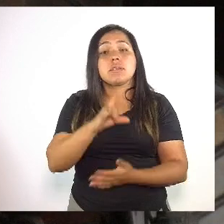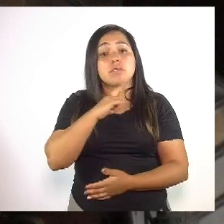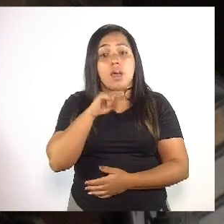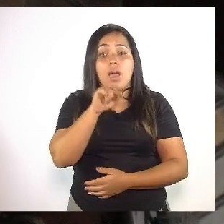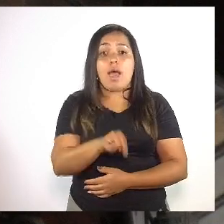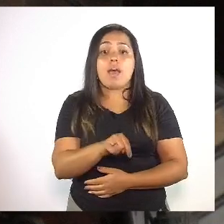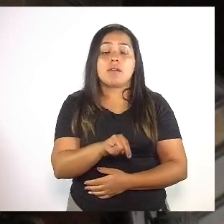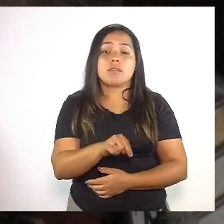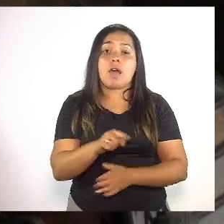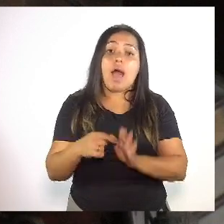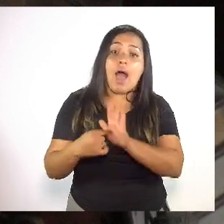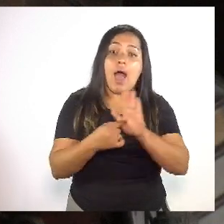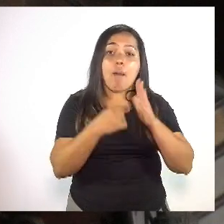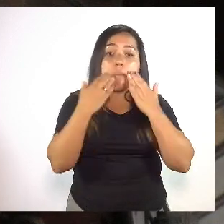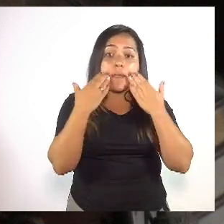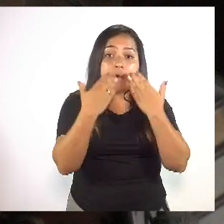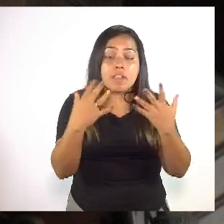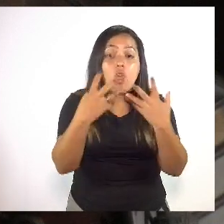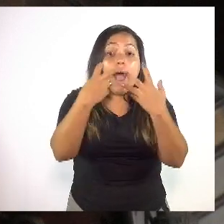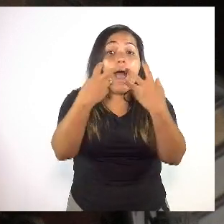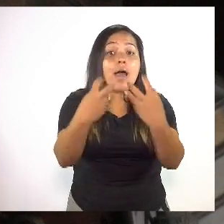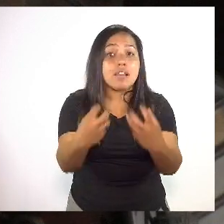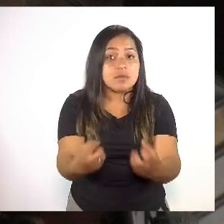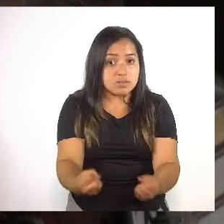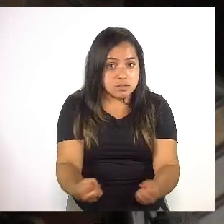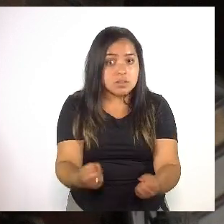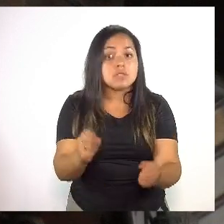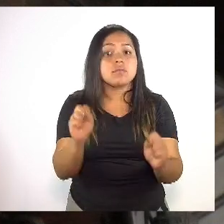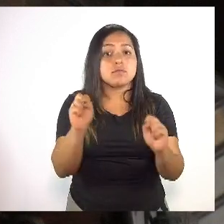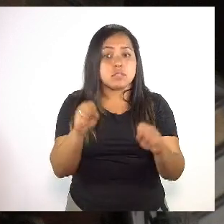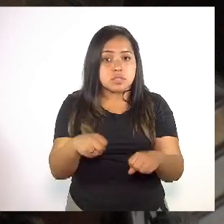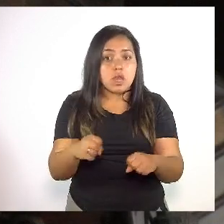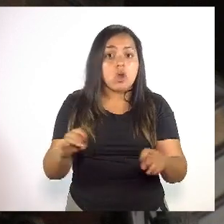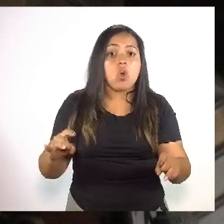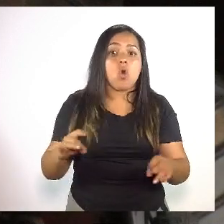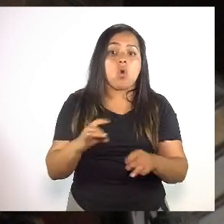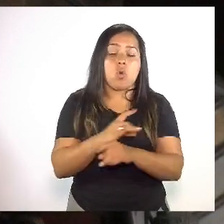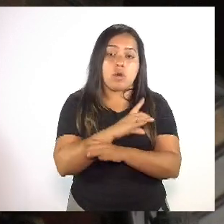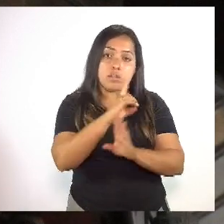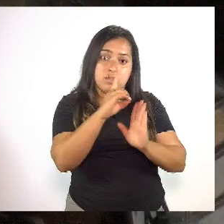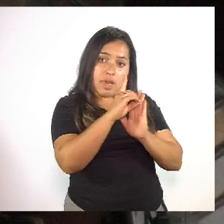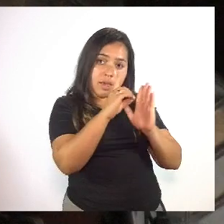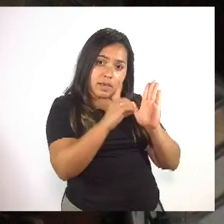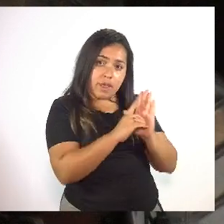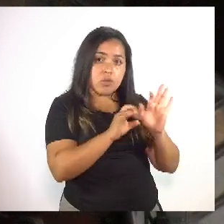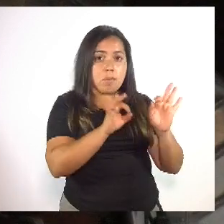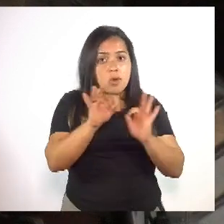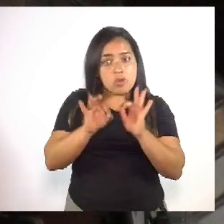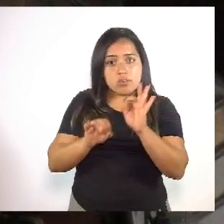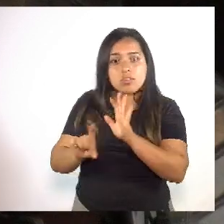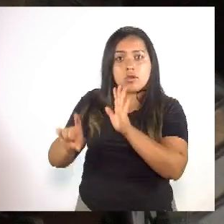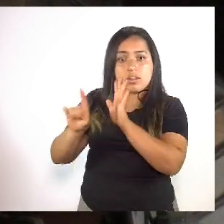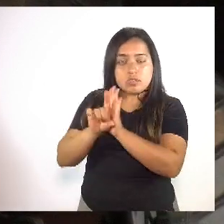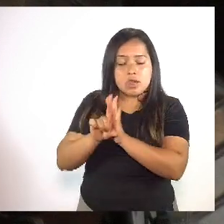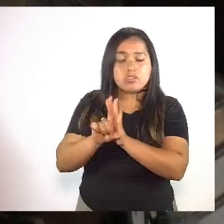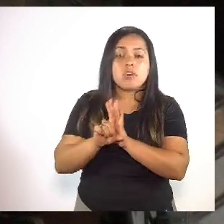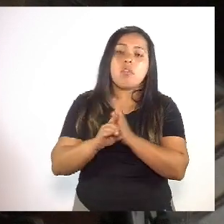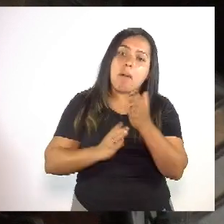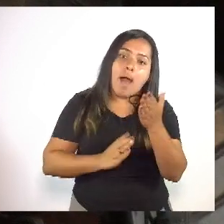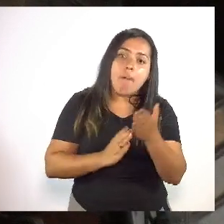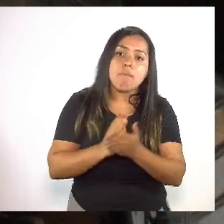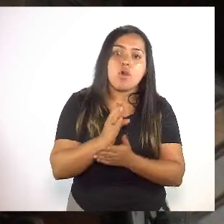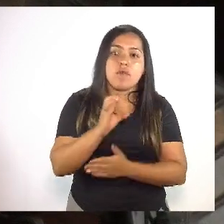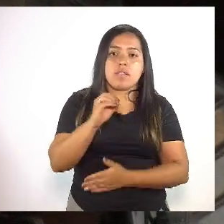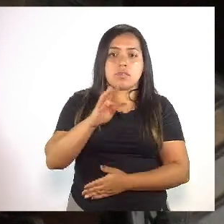forma, apresento o parecer favorável, concluído por projeto de decreto legislativo para a aprovação das